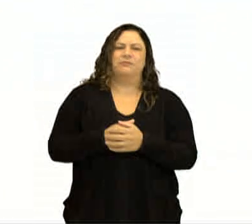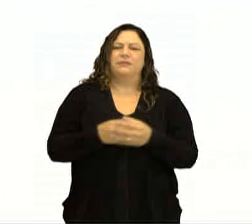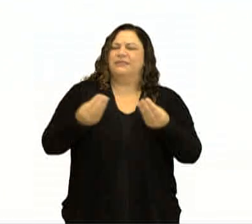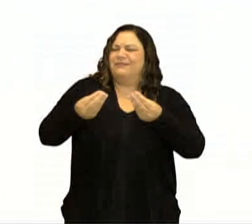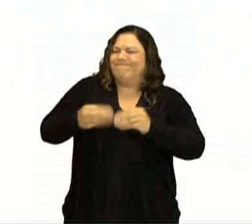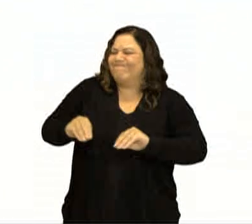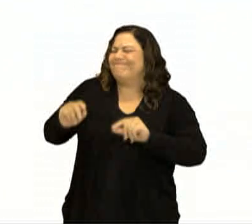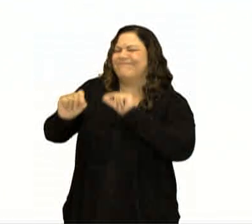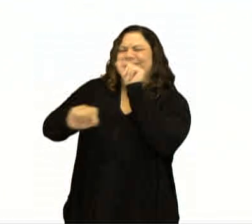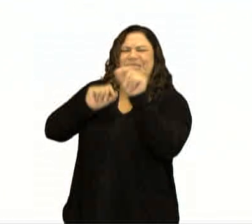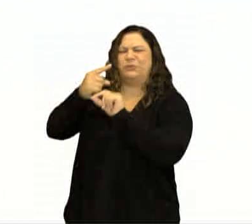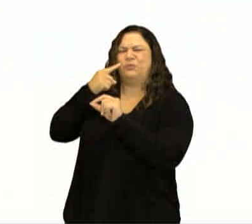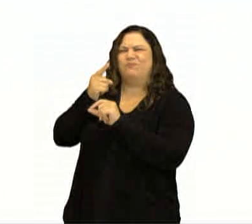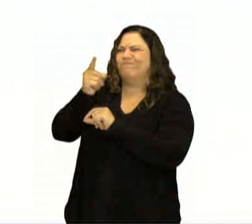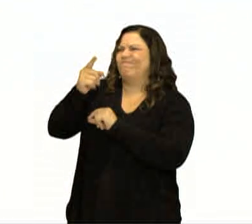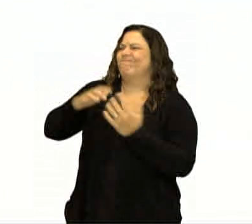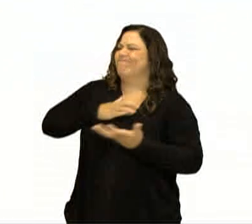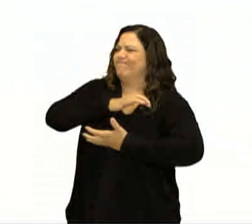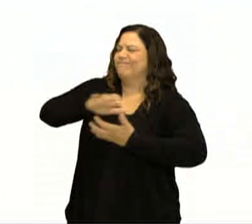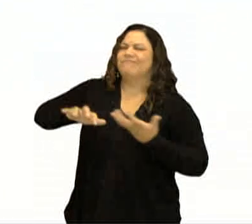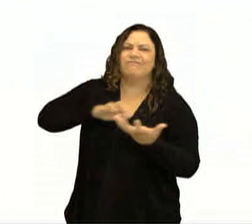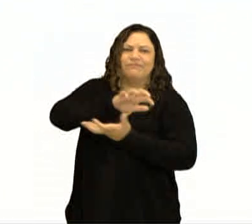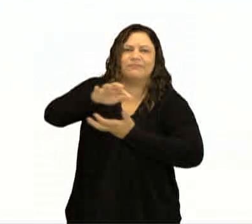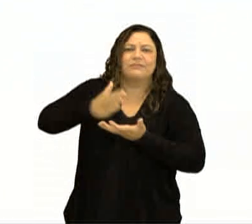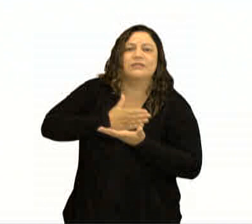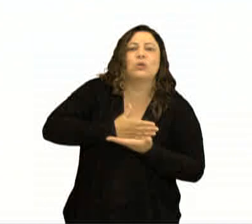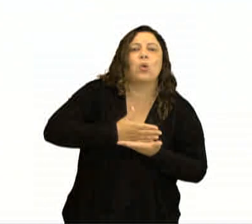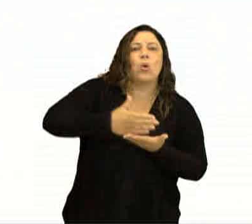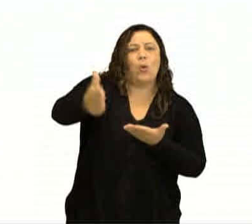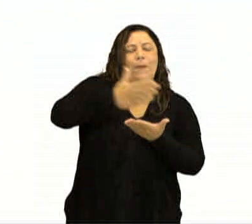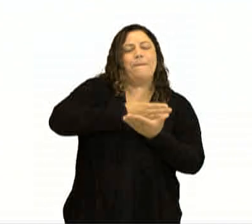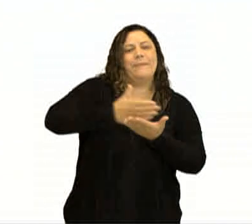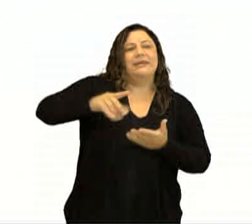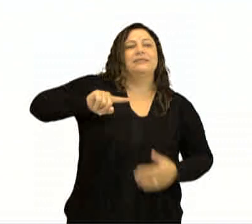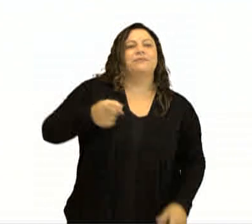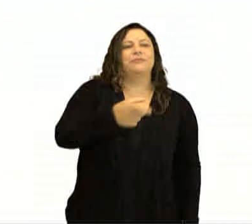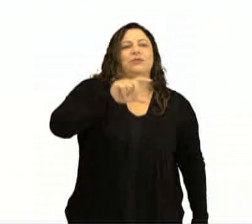insatisfação que vai conduzir à Revolução Russa de